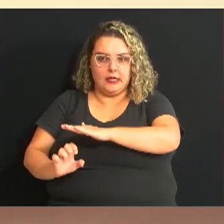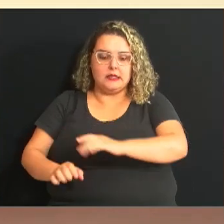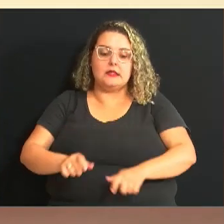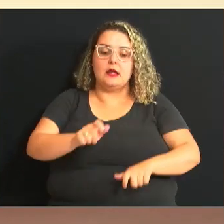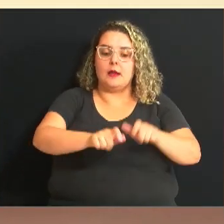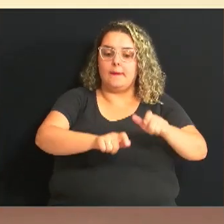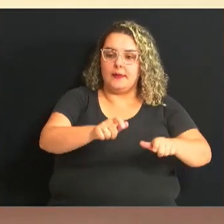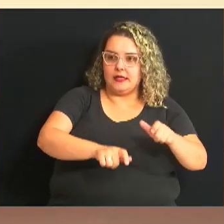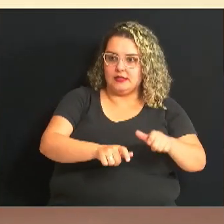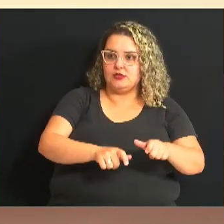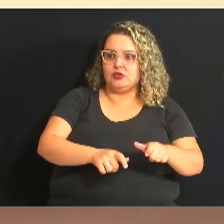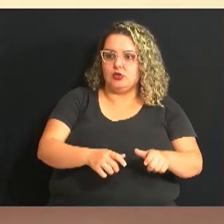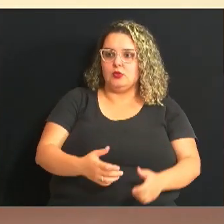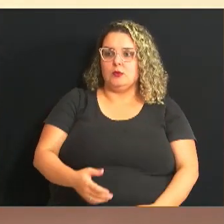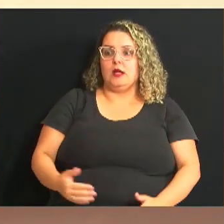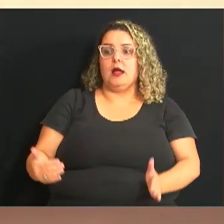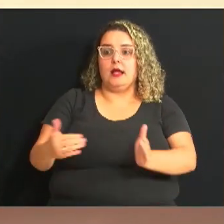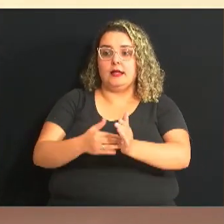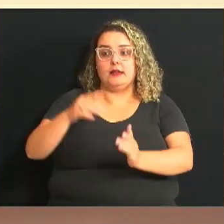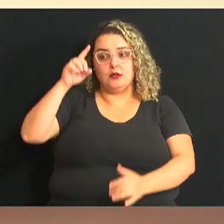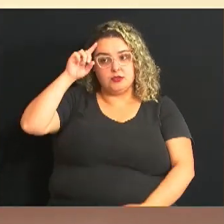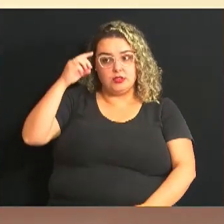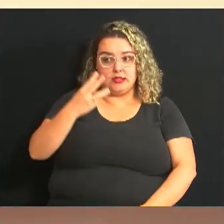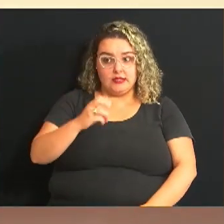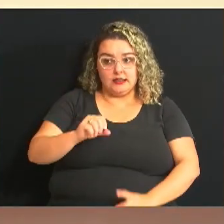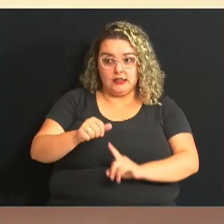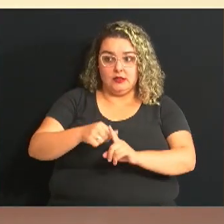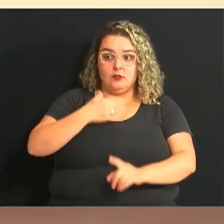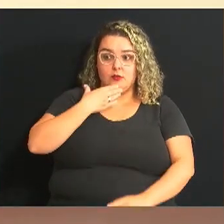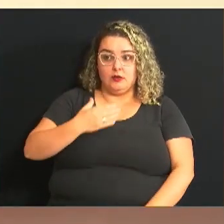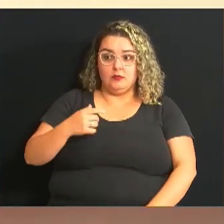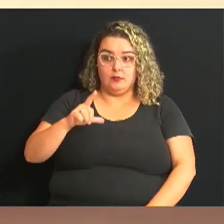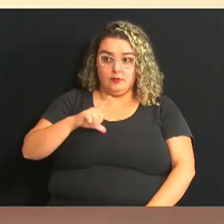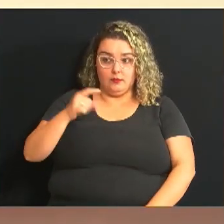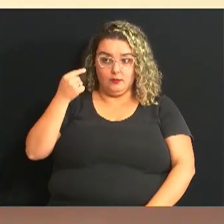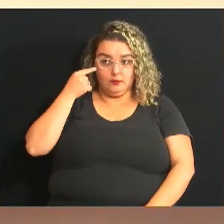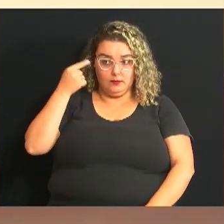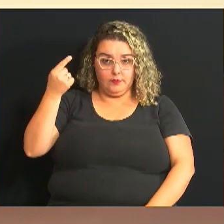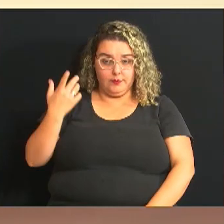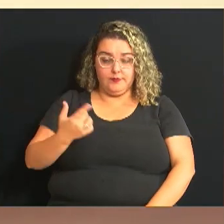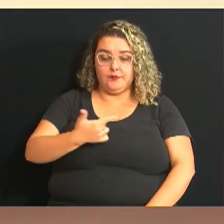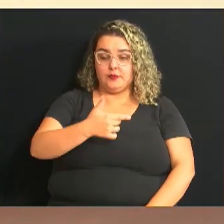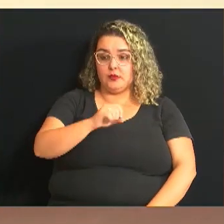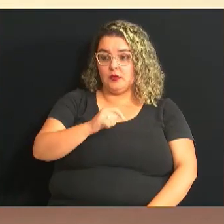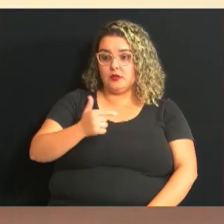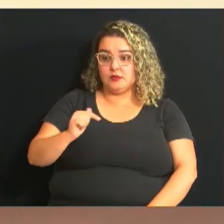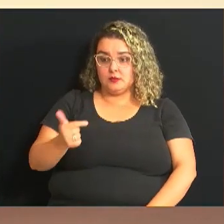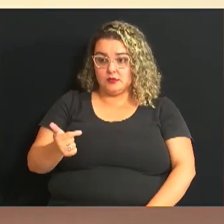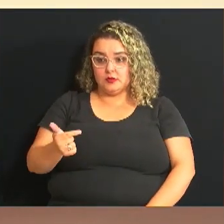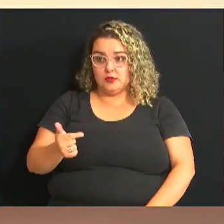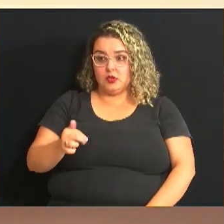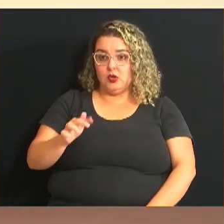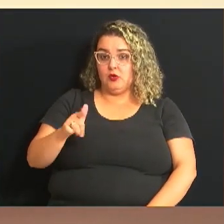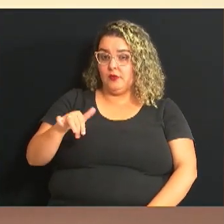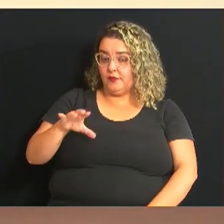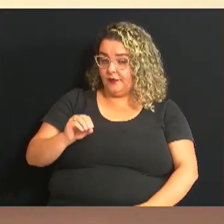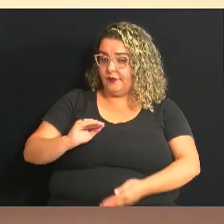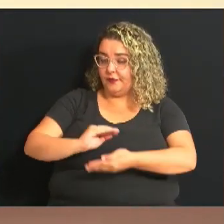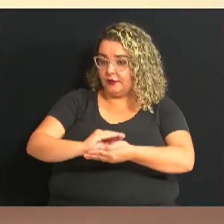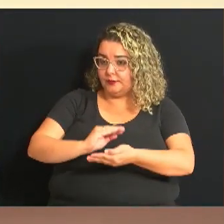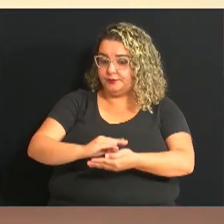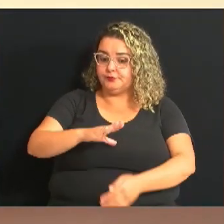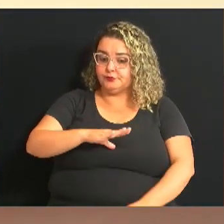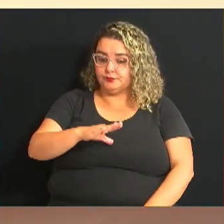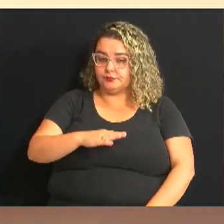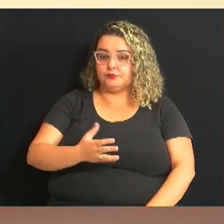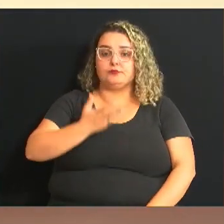físicas até o dia 30 de dezembro. Para se ter uma ideia, em 2022, o Fundo Municipal dos Direitos da Criança e